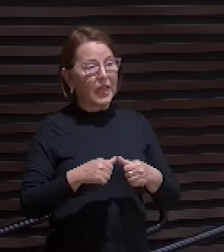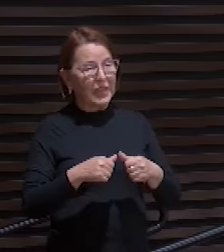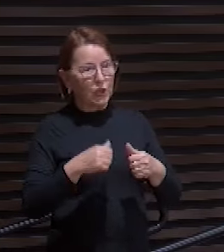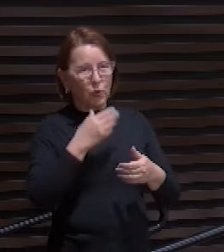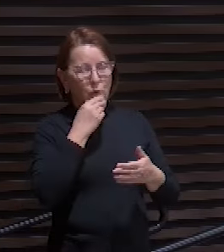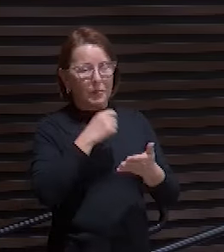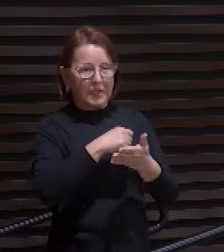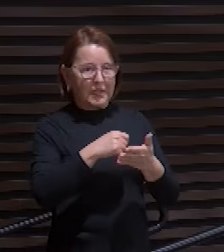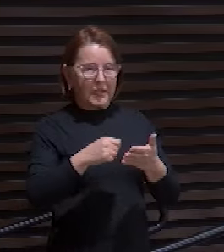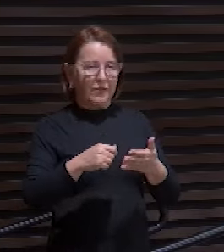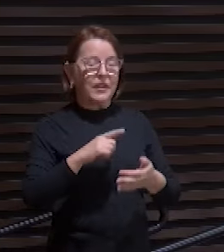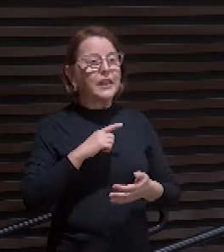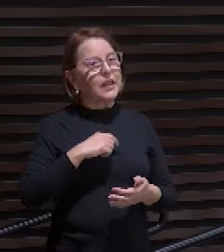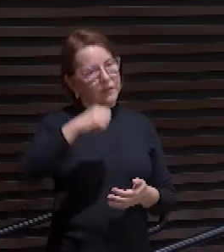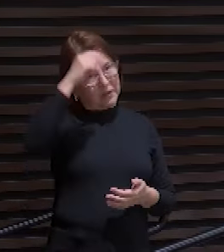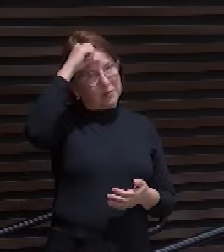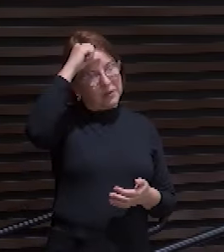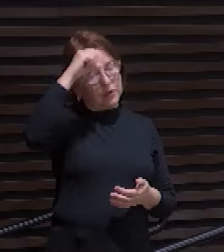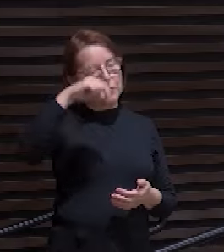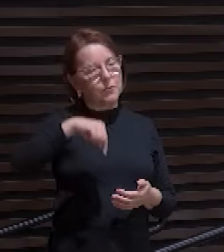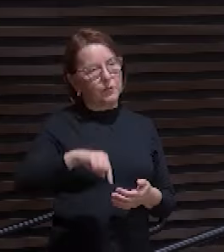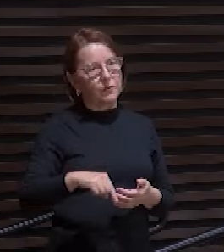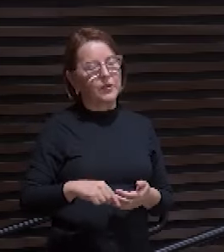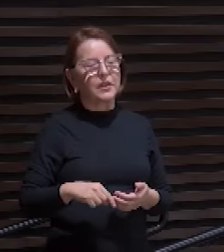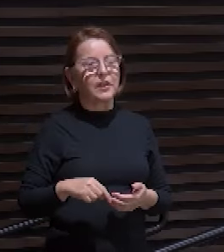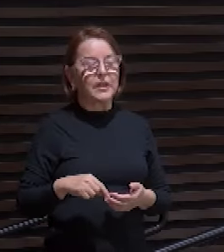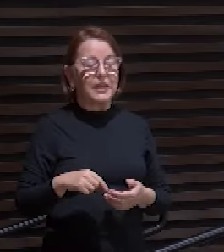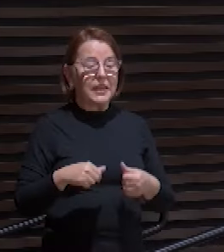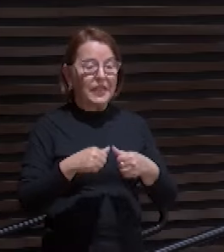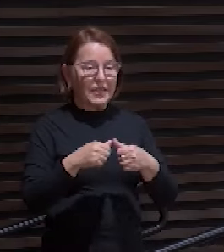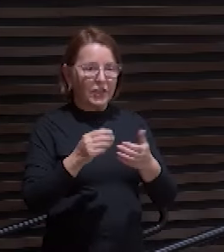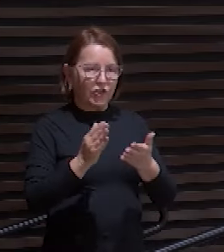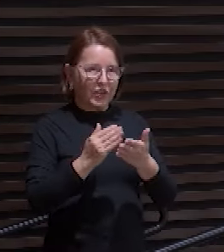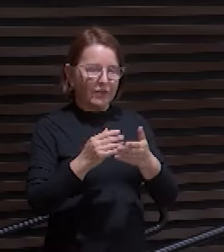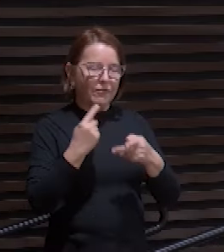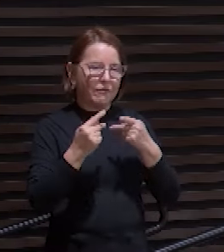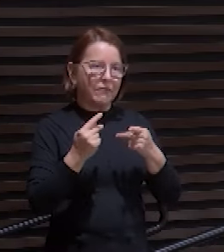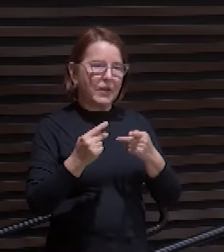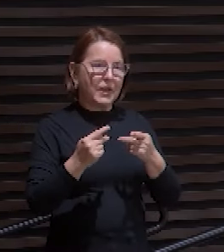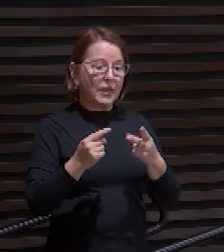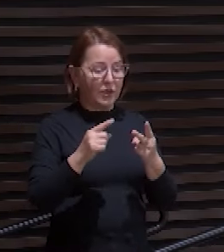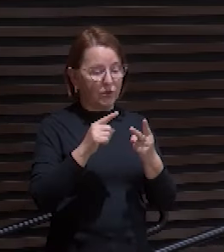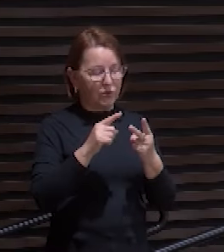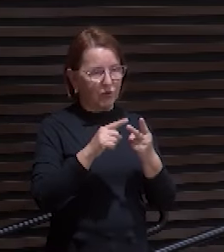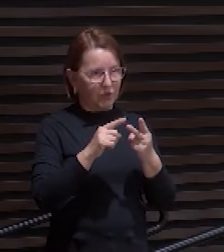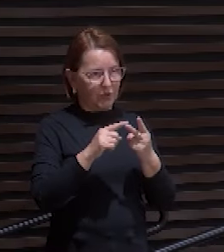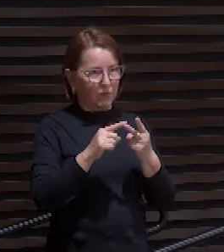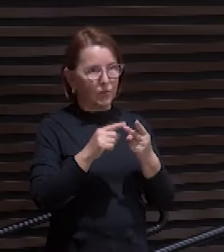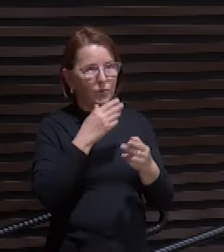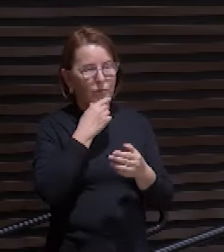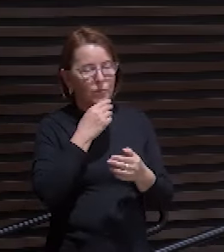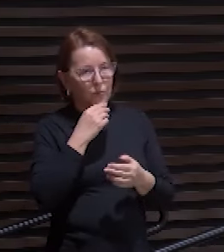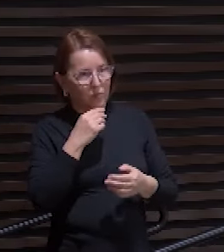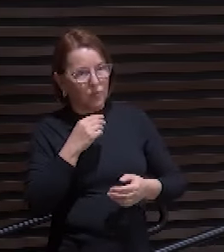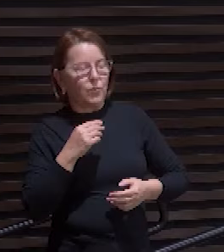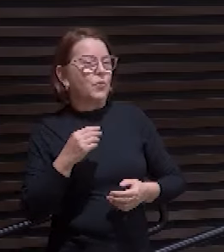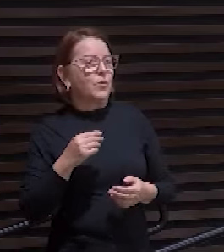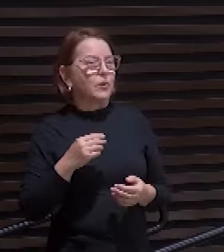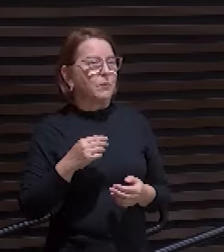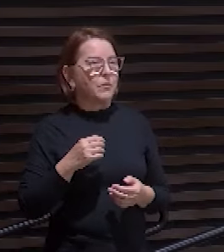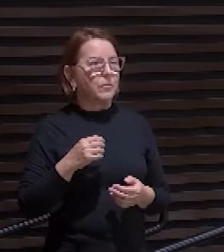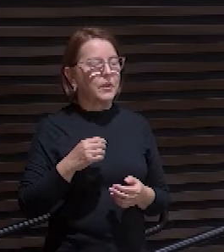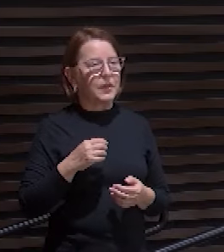nesse livro ele trata do segundo homem de Deus que teve depressão, David Brainerd. Ele foi um